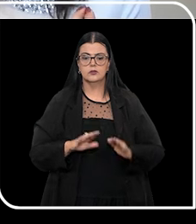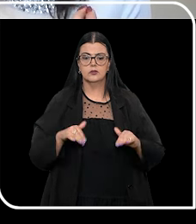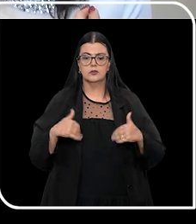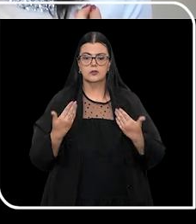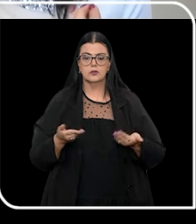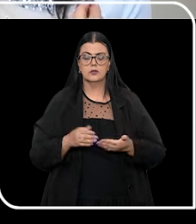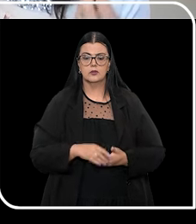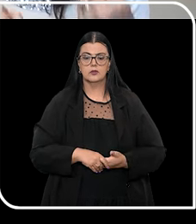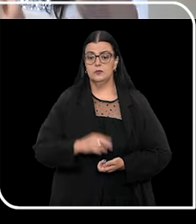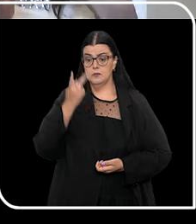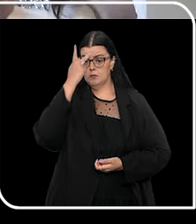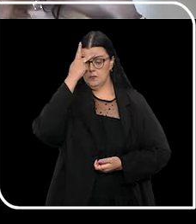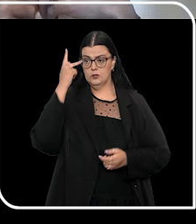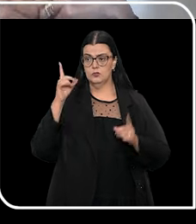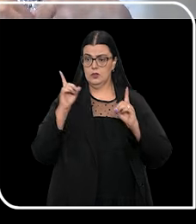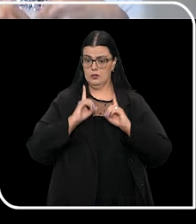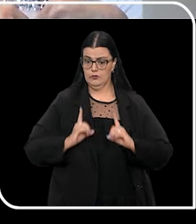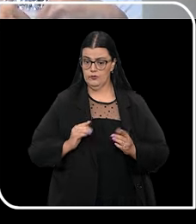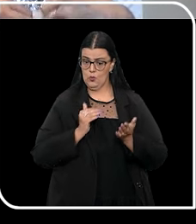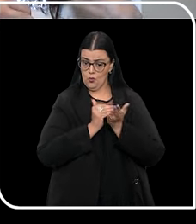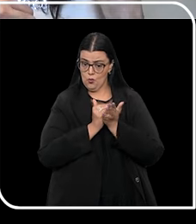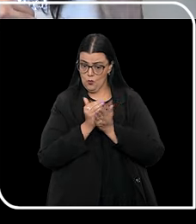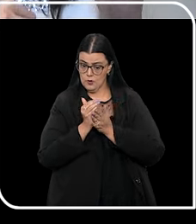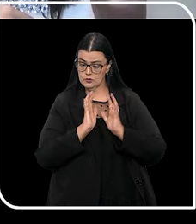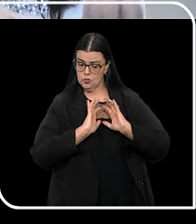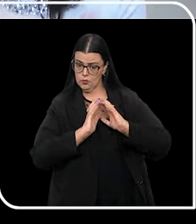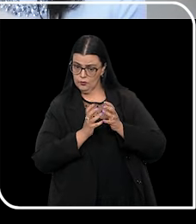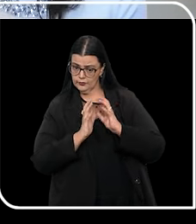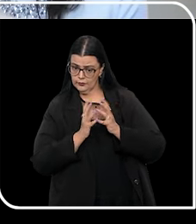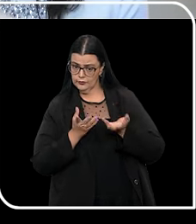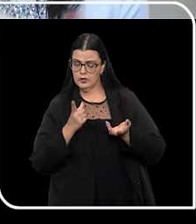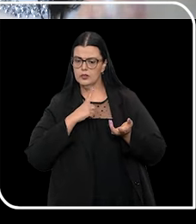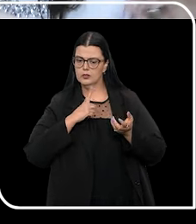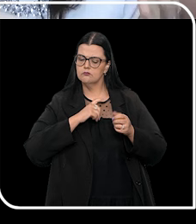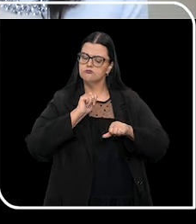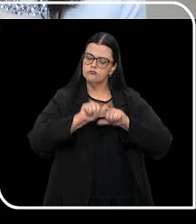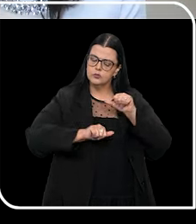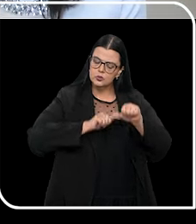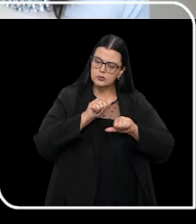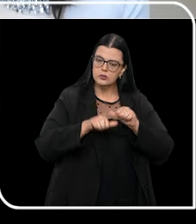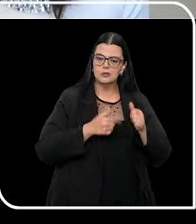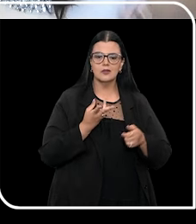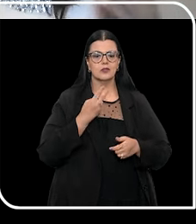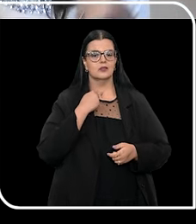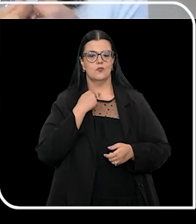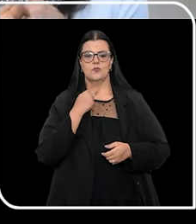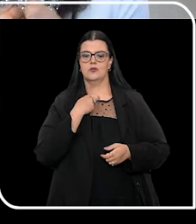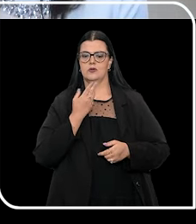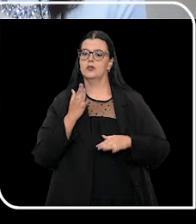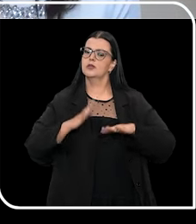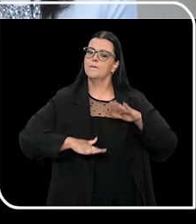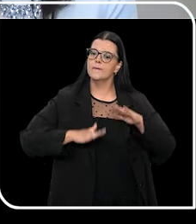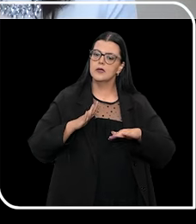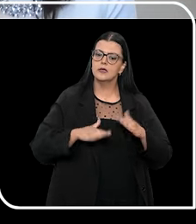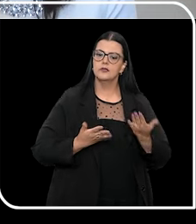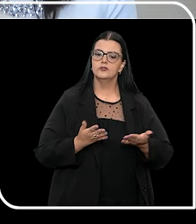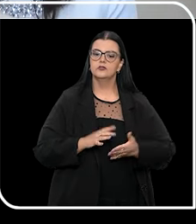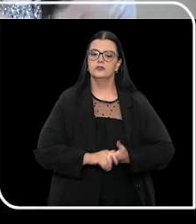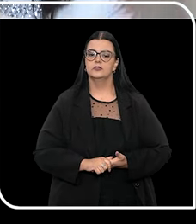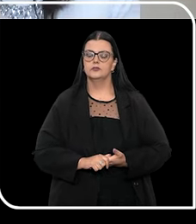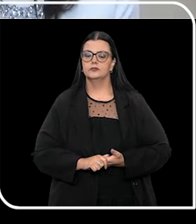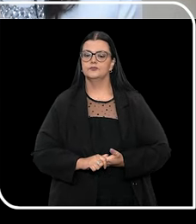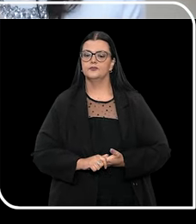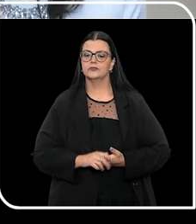então Eh as pessoas com deficiência quando elas começam a conviver elas se tornam ag gente de mudança mas a gente não pode depender